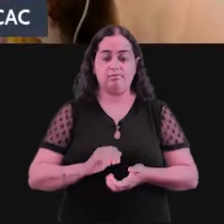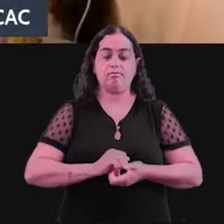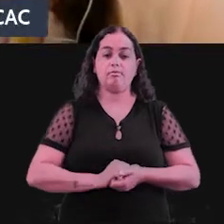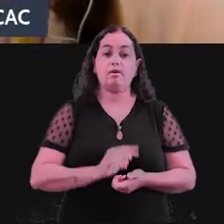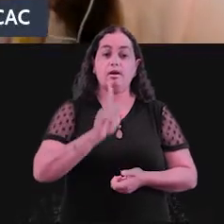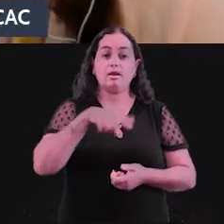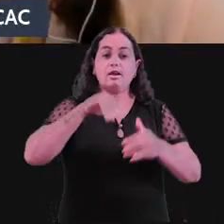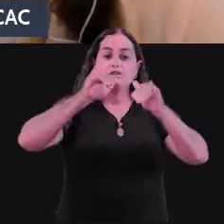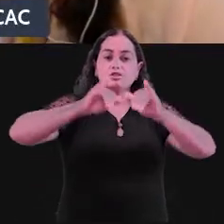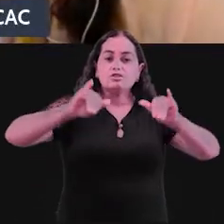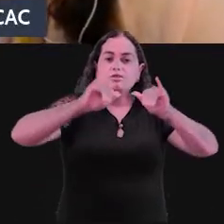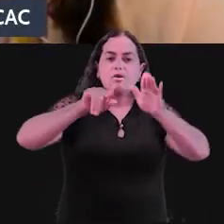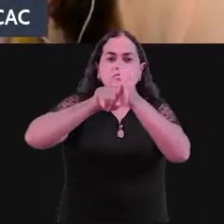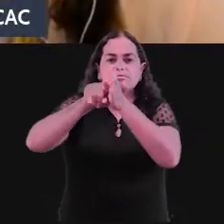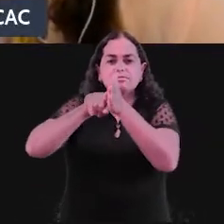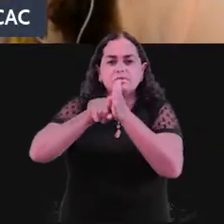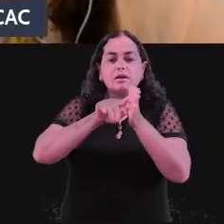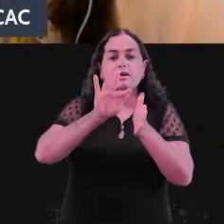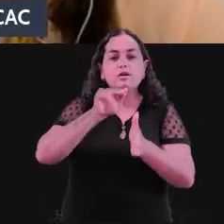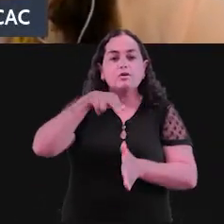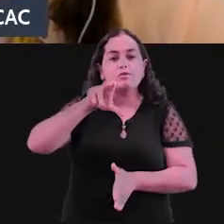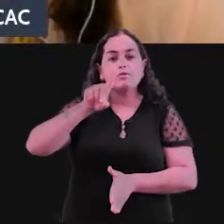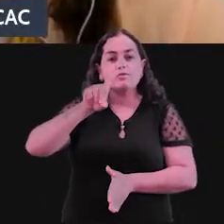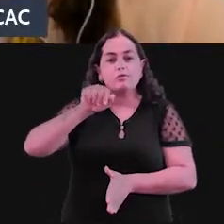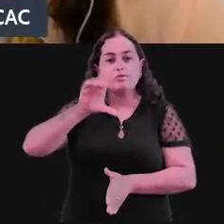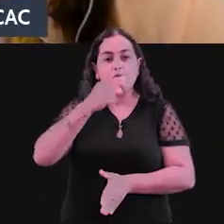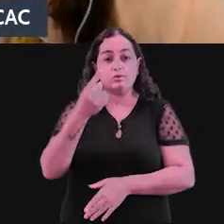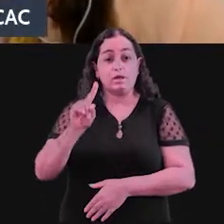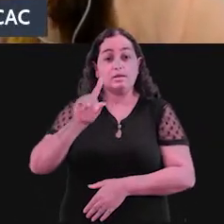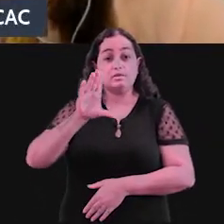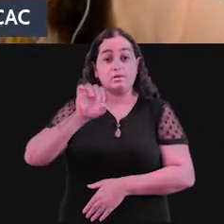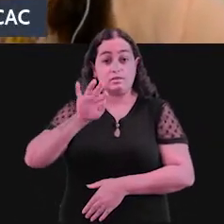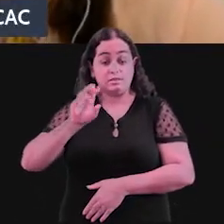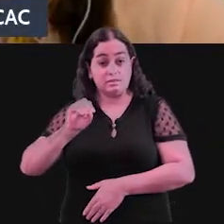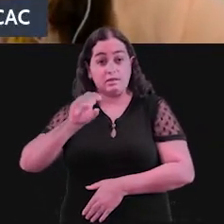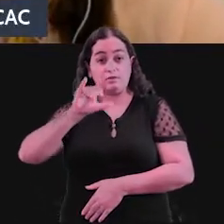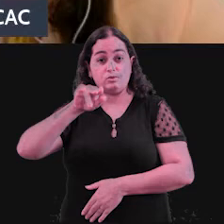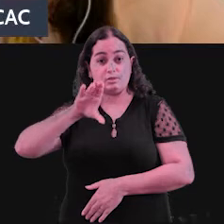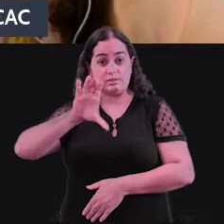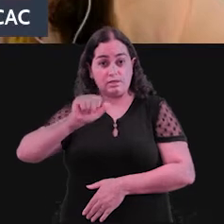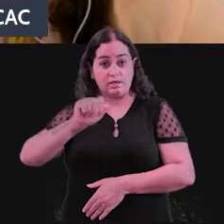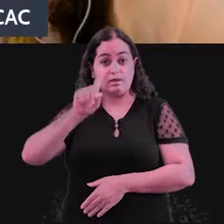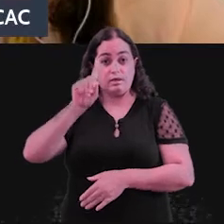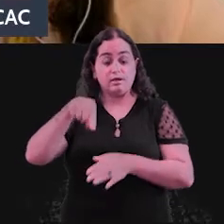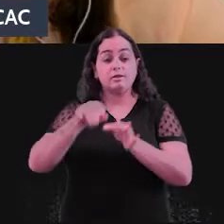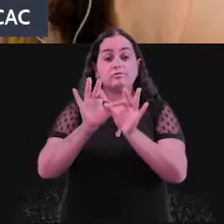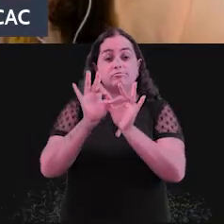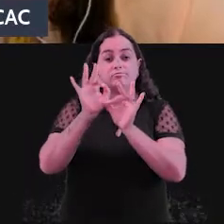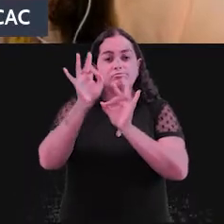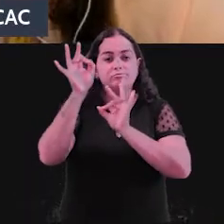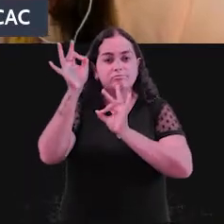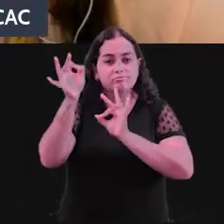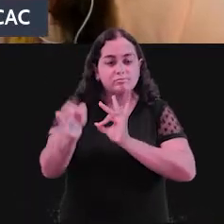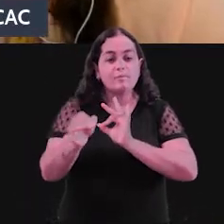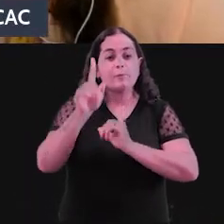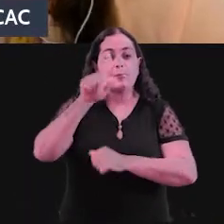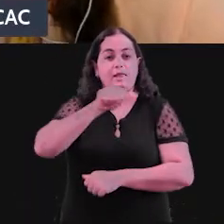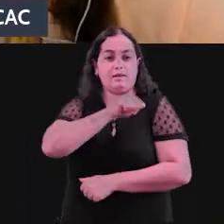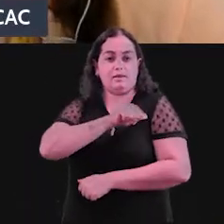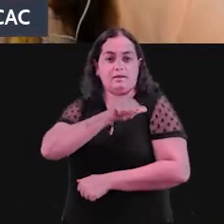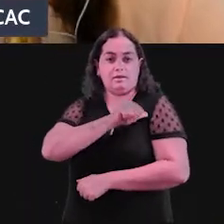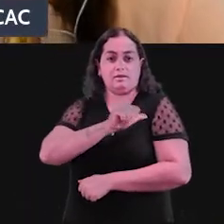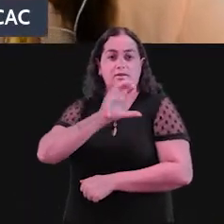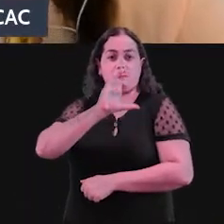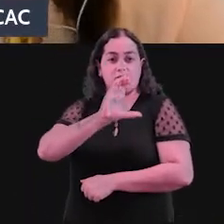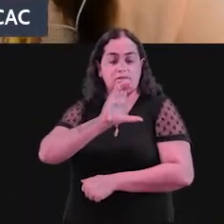Rocha, que é divulgadora científica da Fundação Centro de Ciências e Educação Superior à Distância do Estado do Rio de Janeiro,